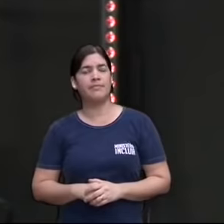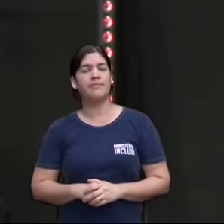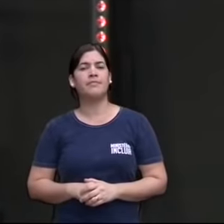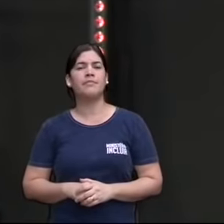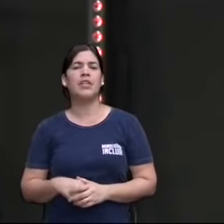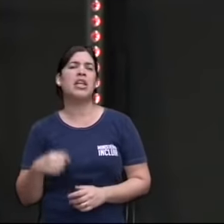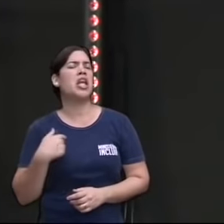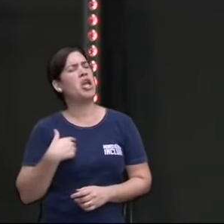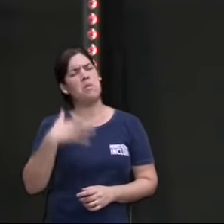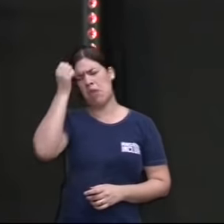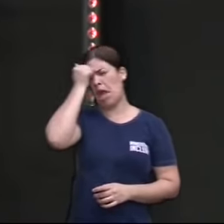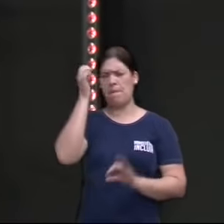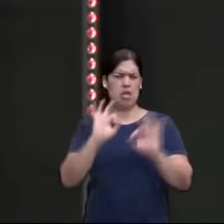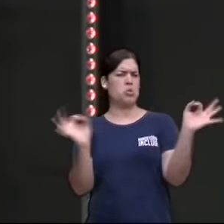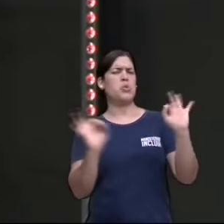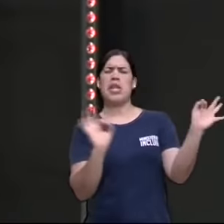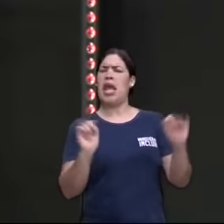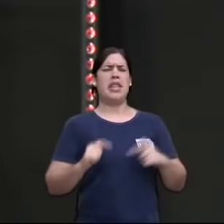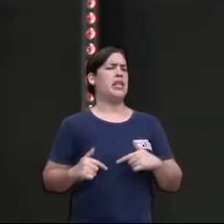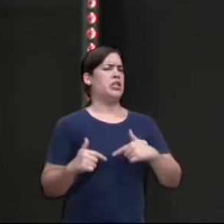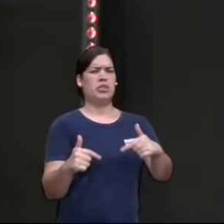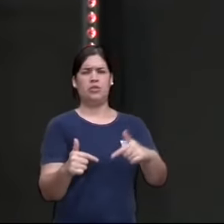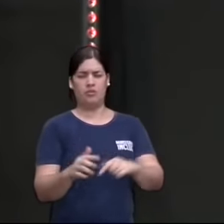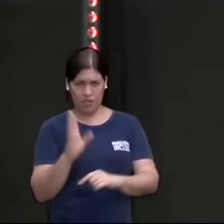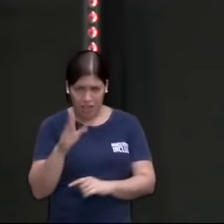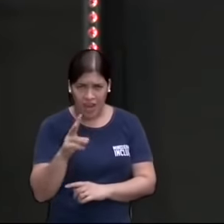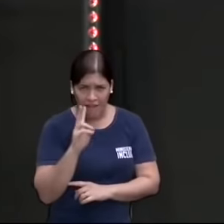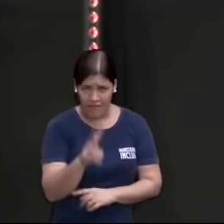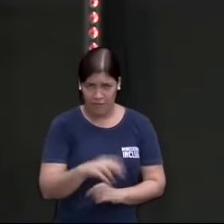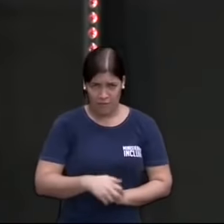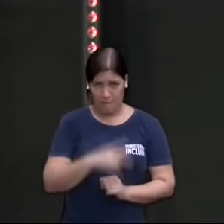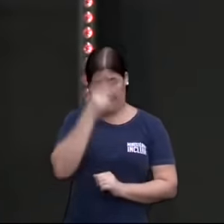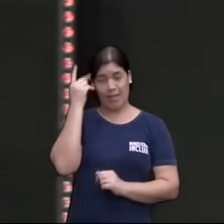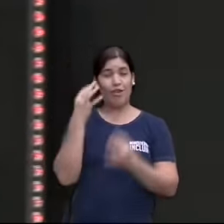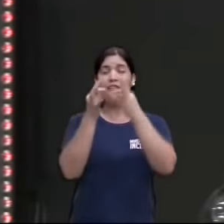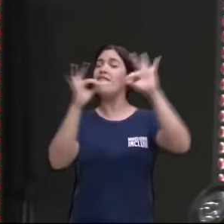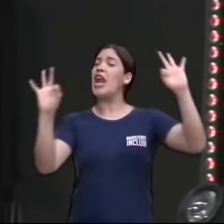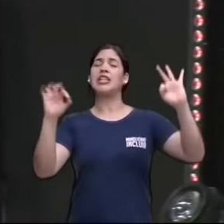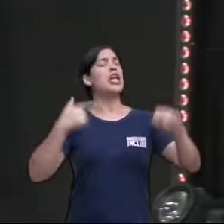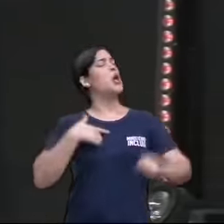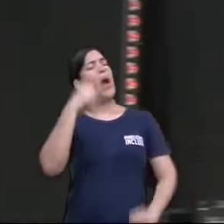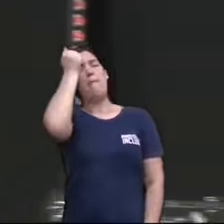Eu não me arrependo de nada que eu fiz. Já ouviu essa frase? Já ouviu?